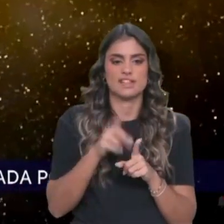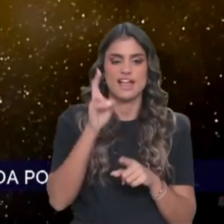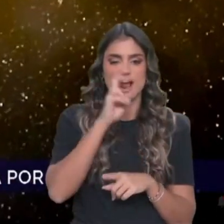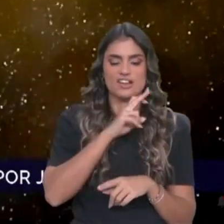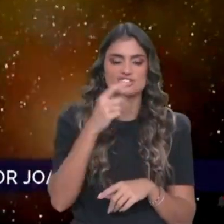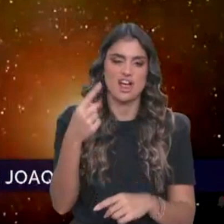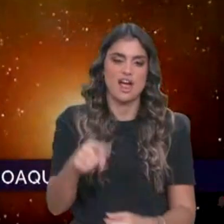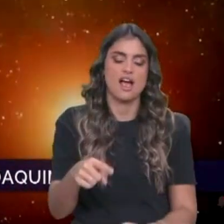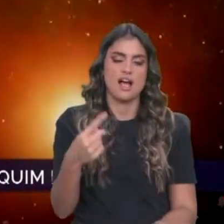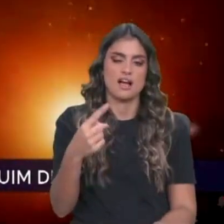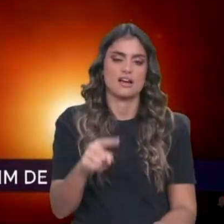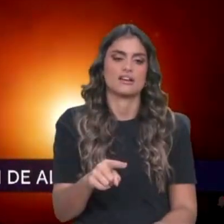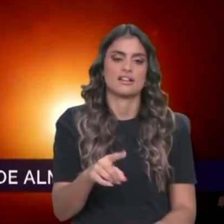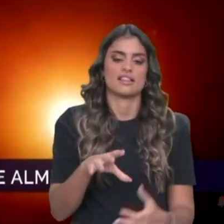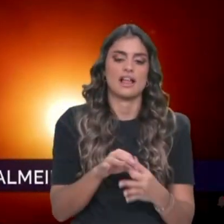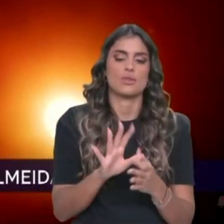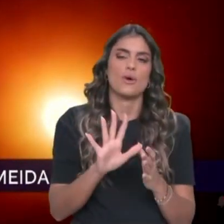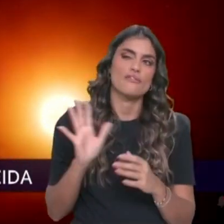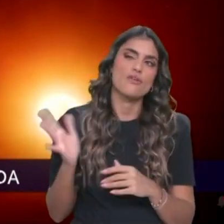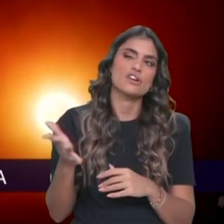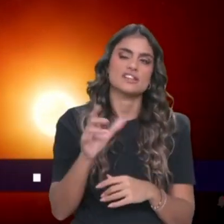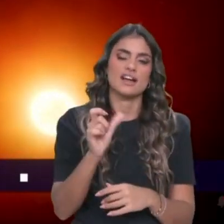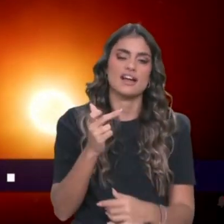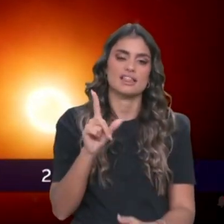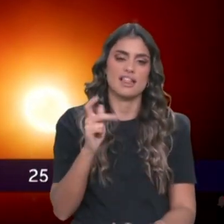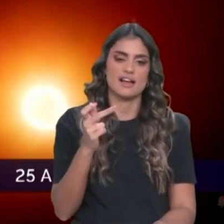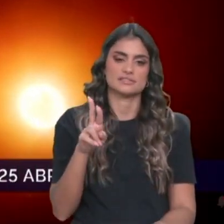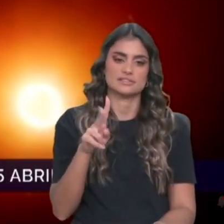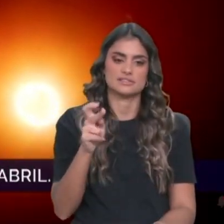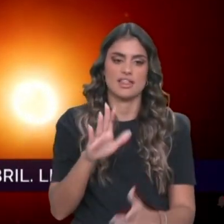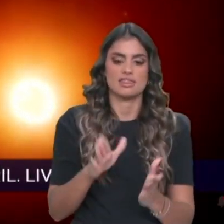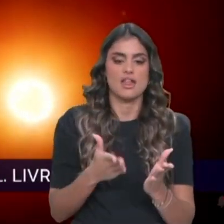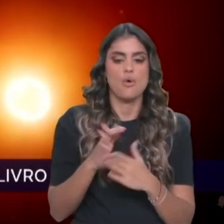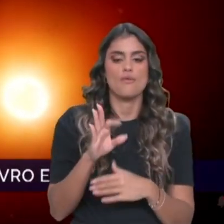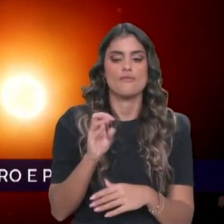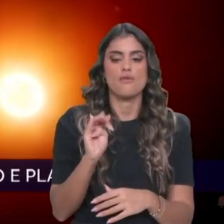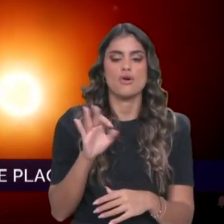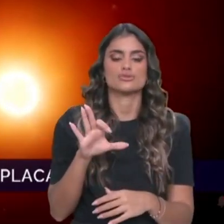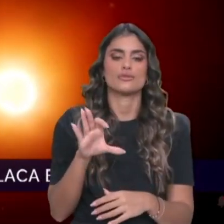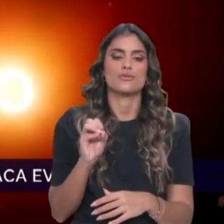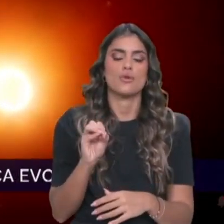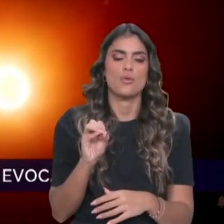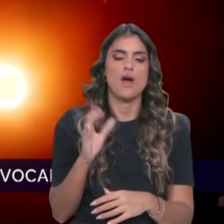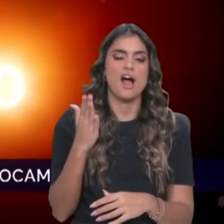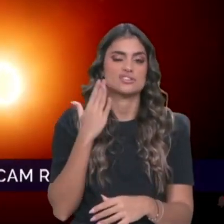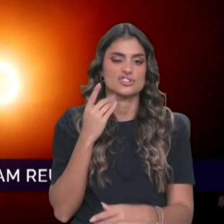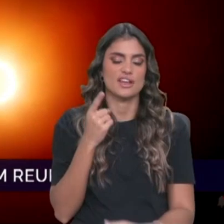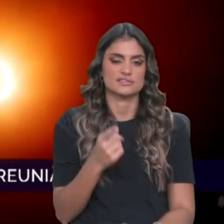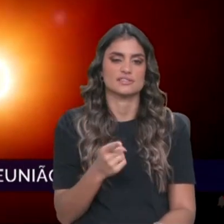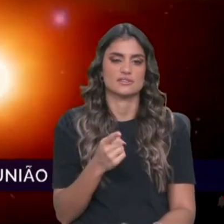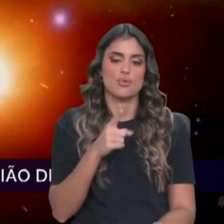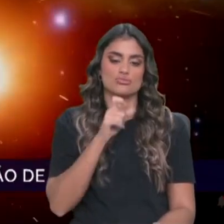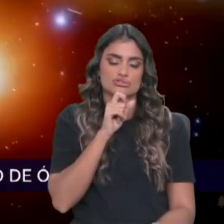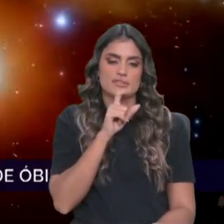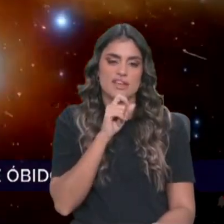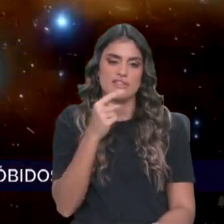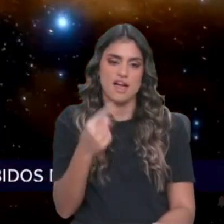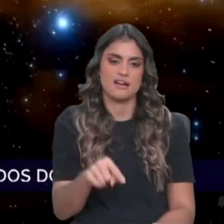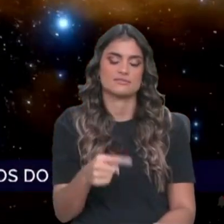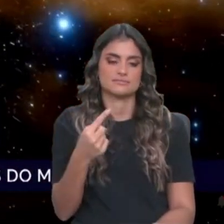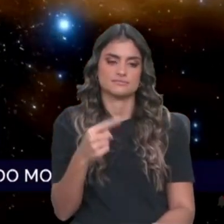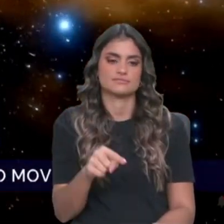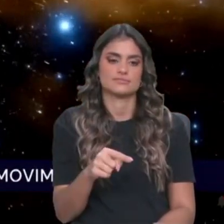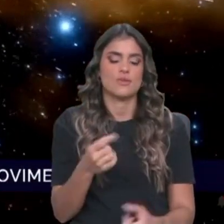outras matérias que existem à volta da galáxia que empurram o fósforo para ali? Bom, eles acham que essa é uma hipótese que